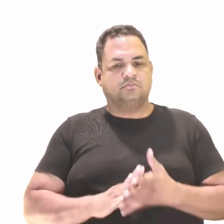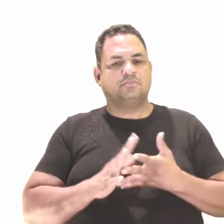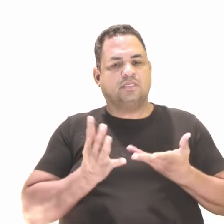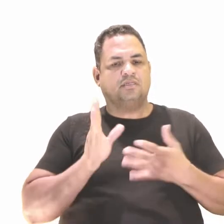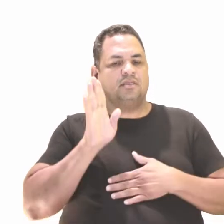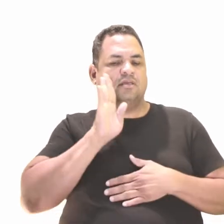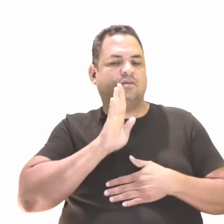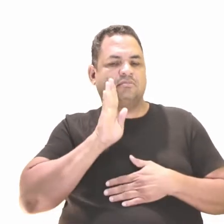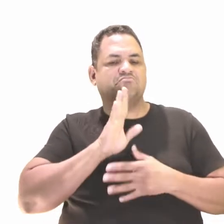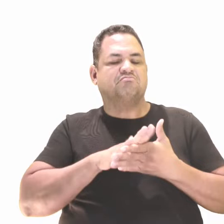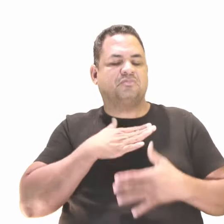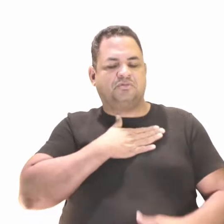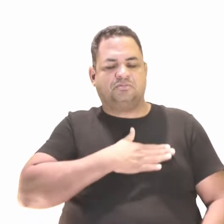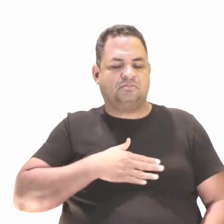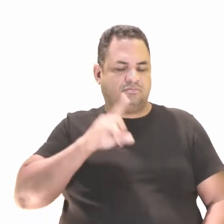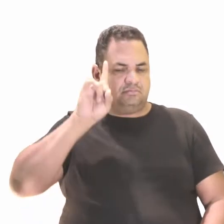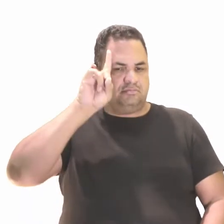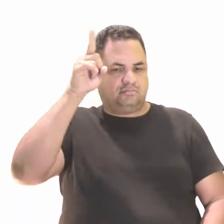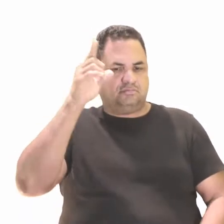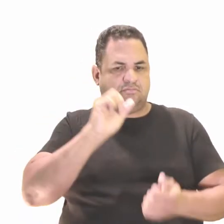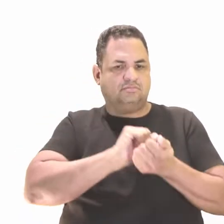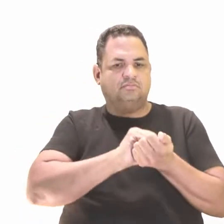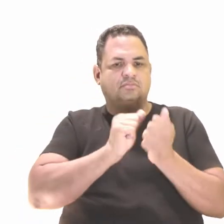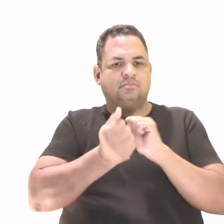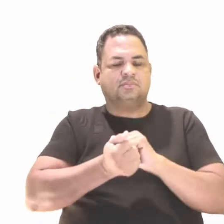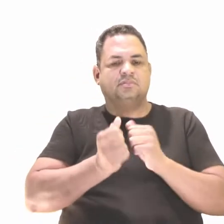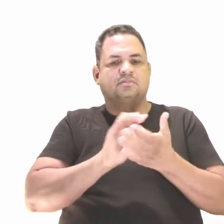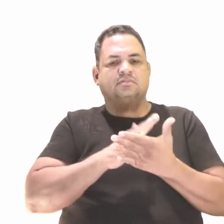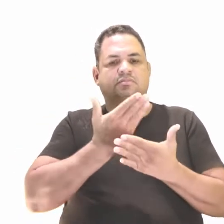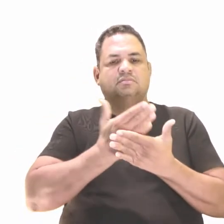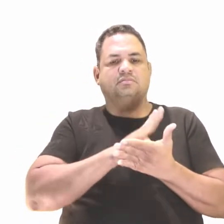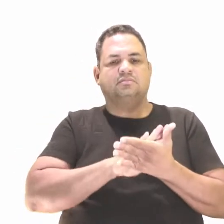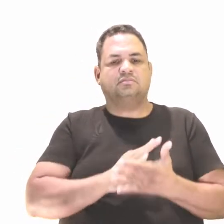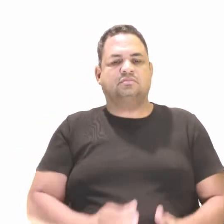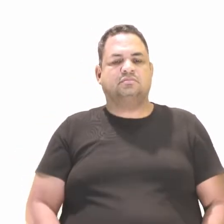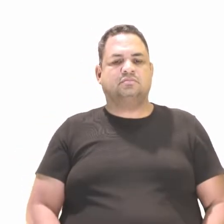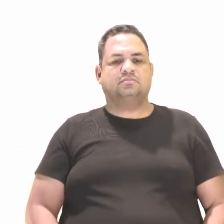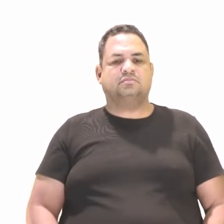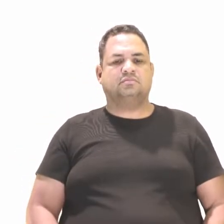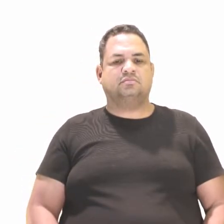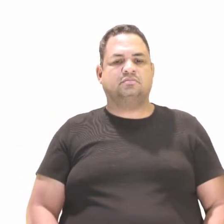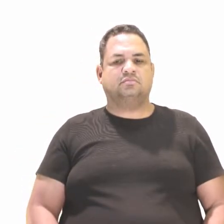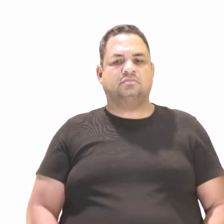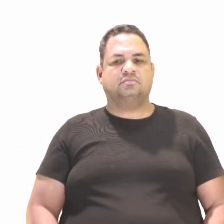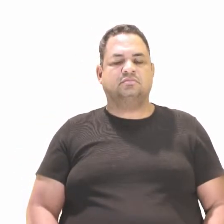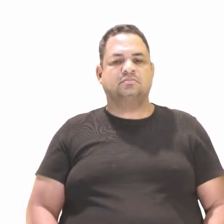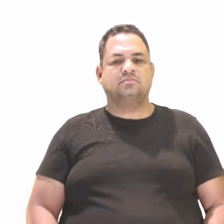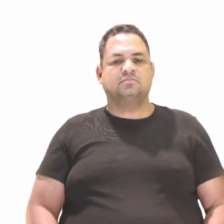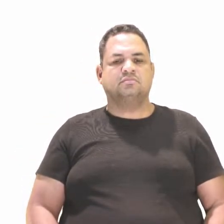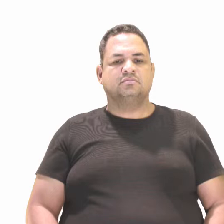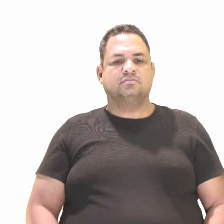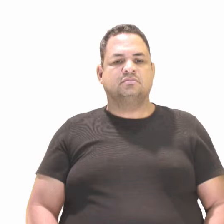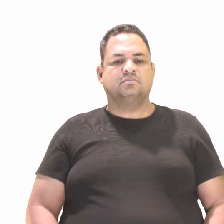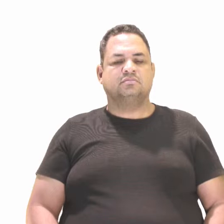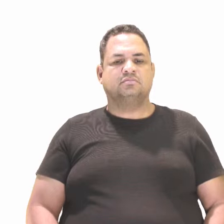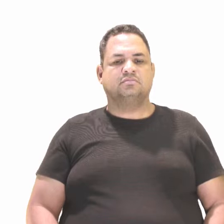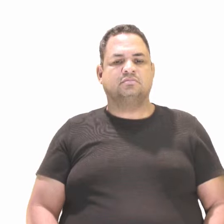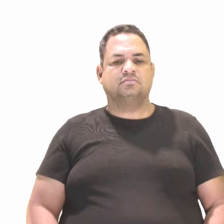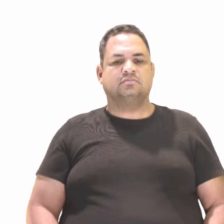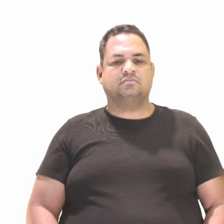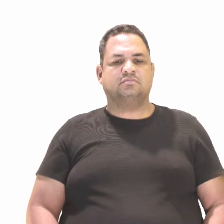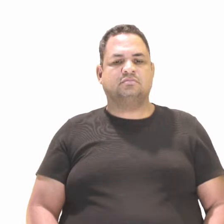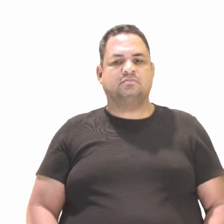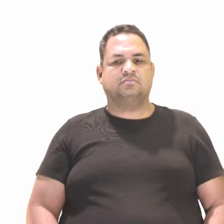maravilhoso, gostei da ideia. Aí você adapta a sua tradução, a palavra awesome significa incrível. Então, that's awesome,